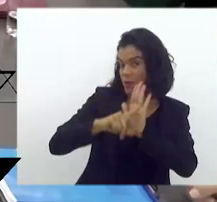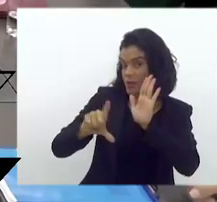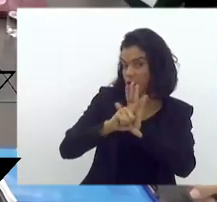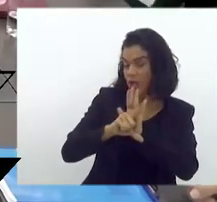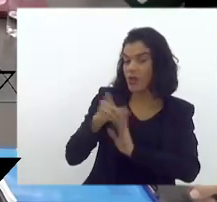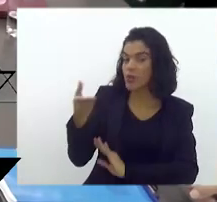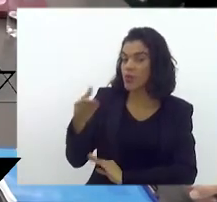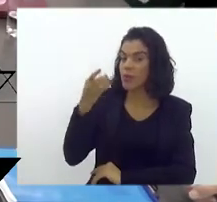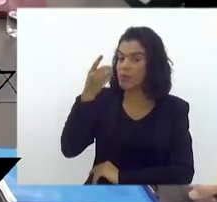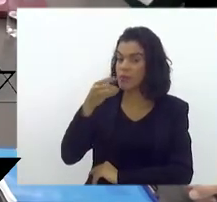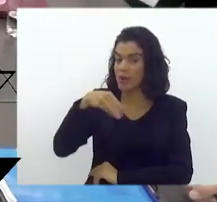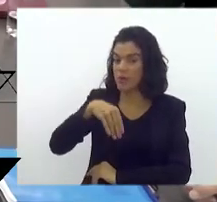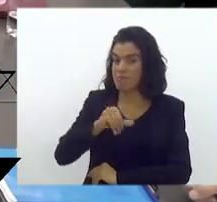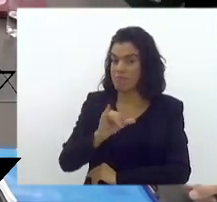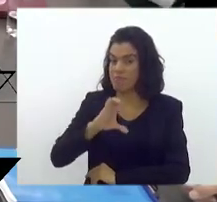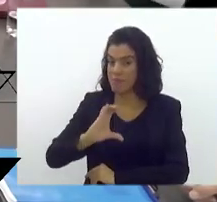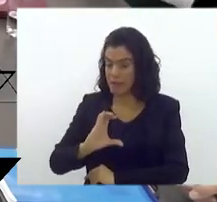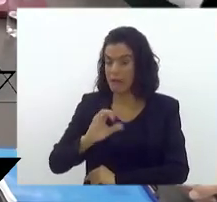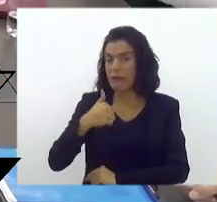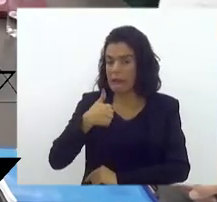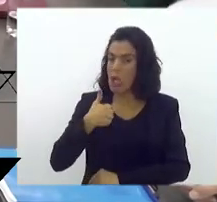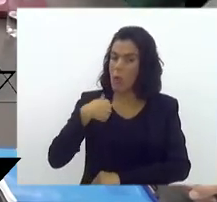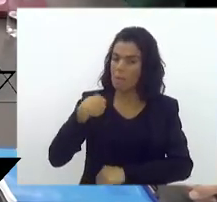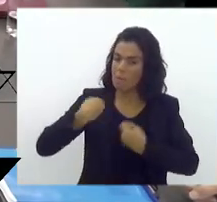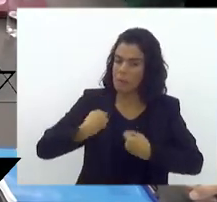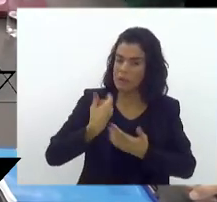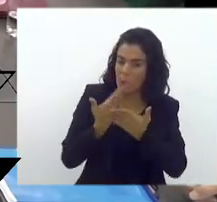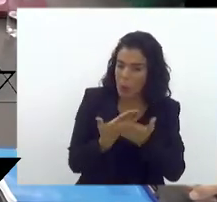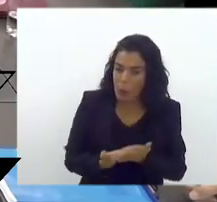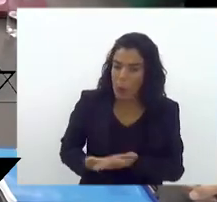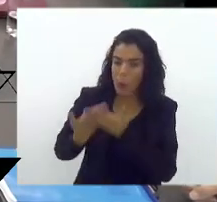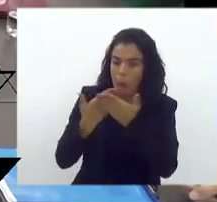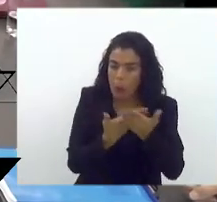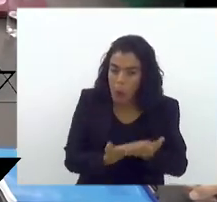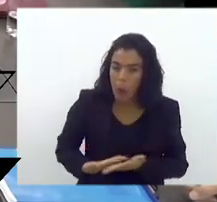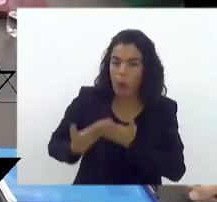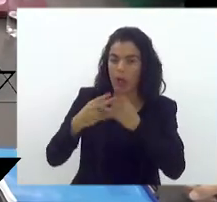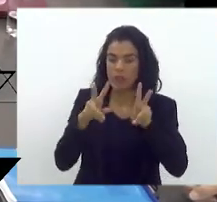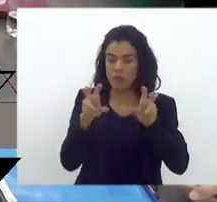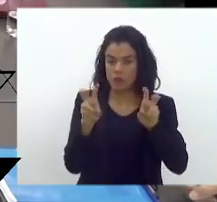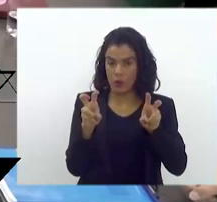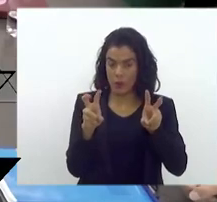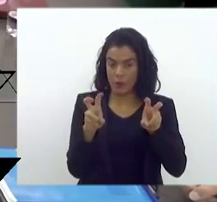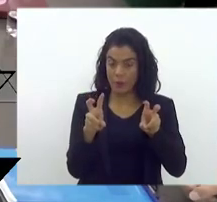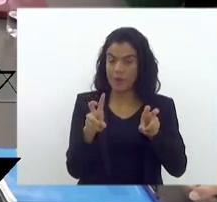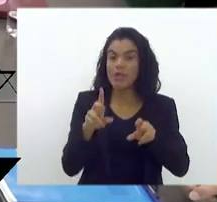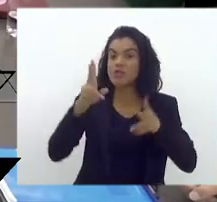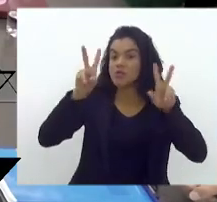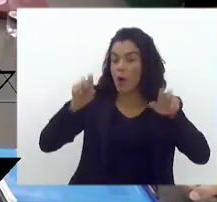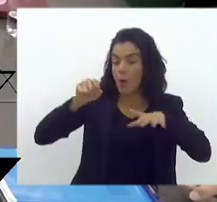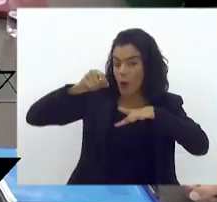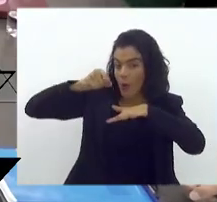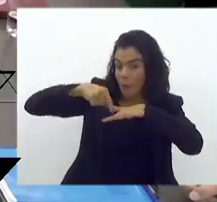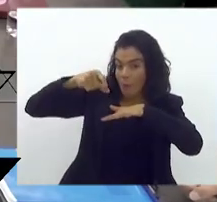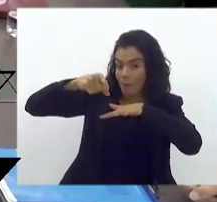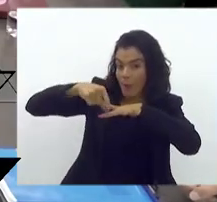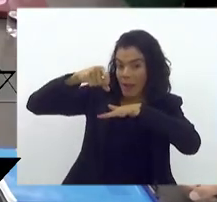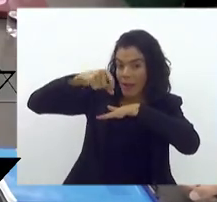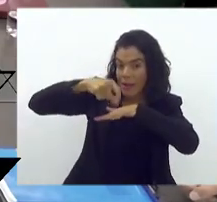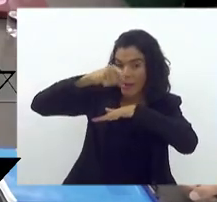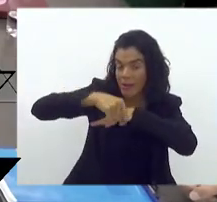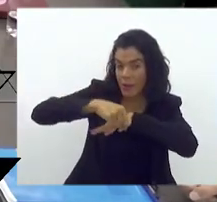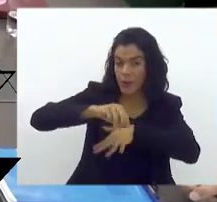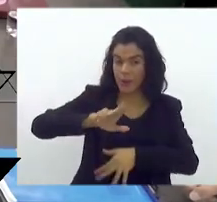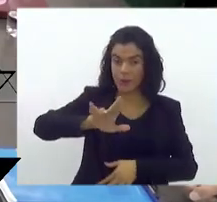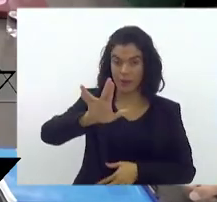Mink. Então, tive que me debruçar sobre esse assunto. Sobre o plantio da